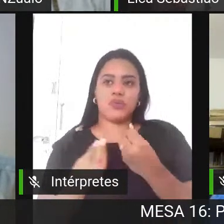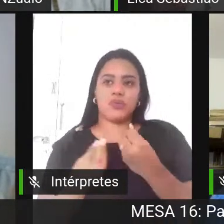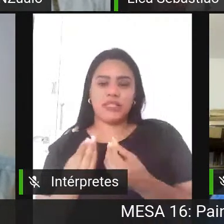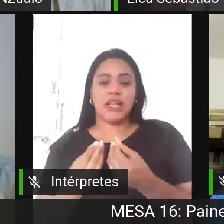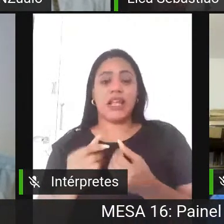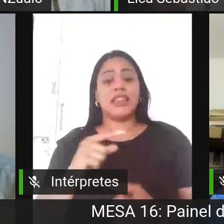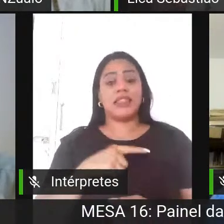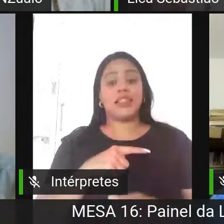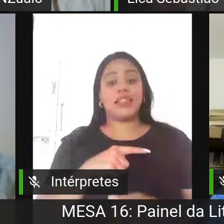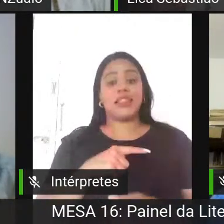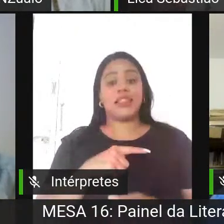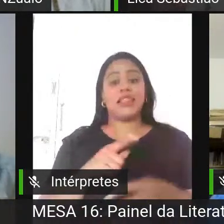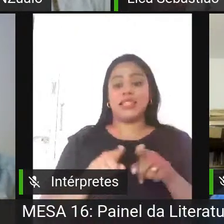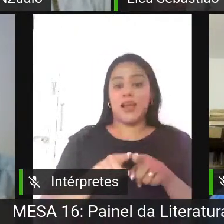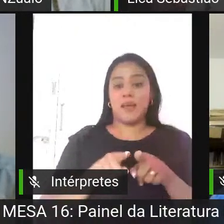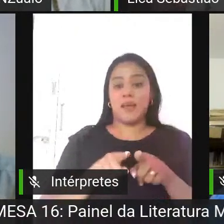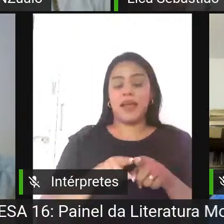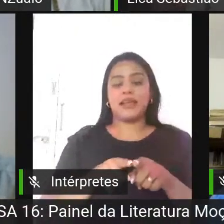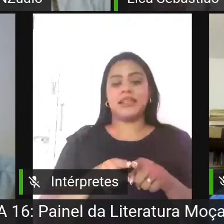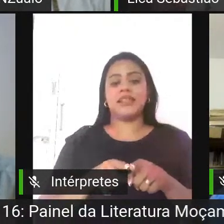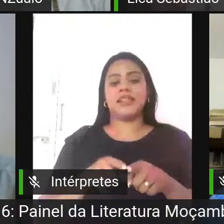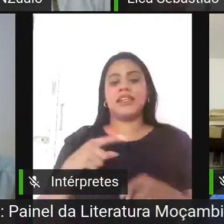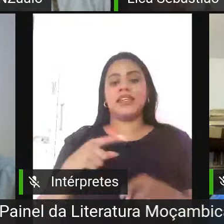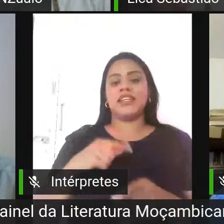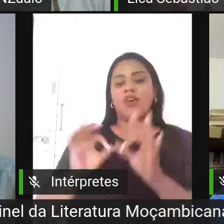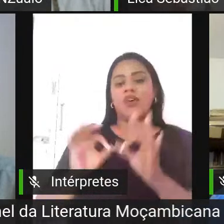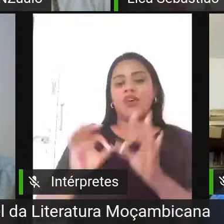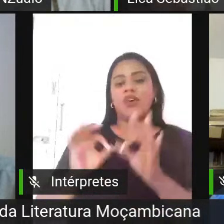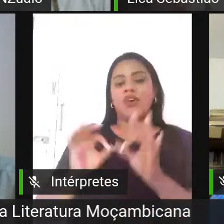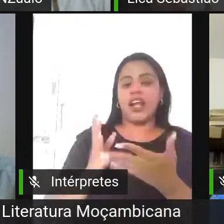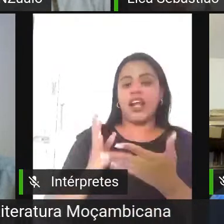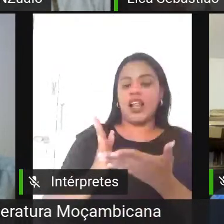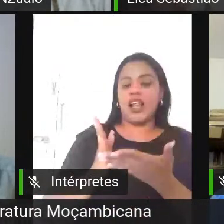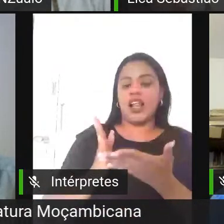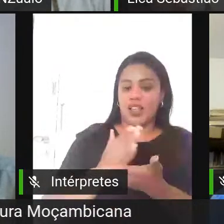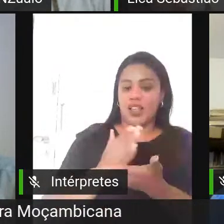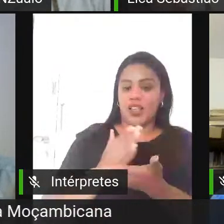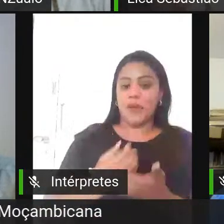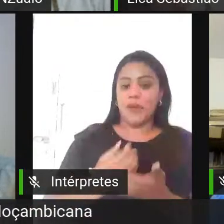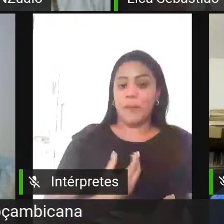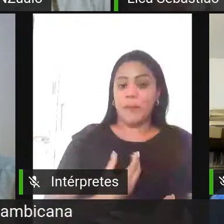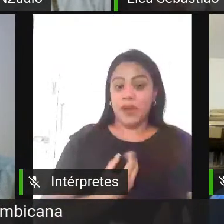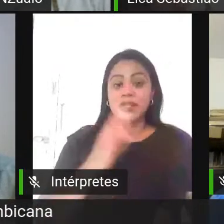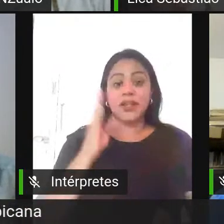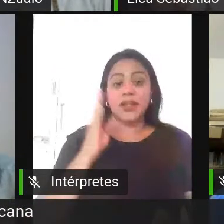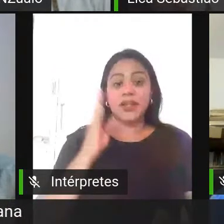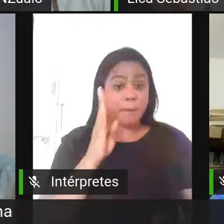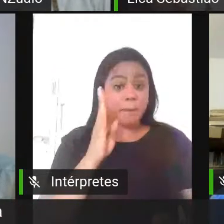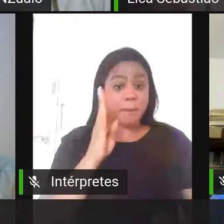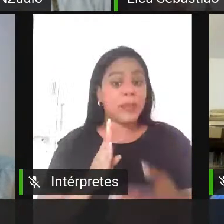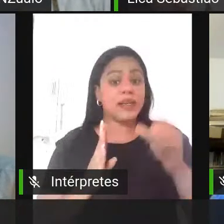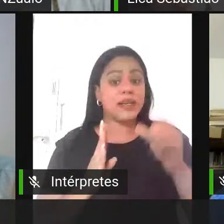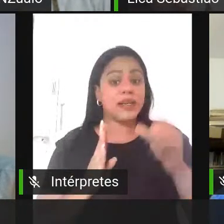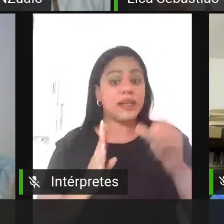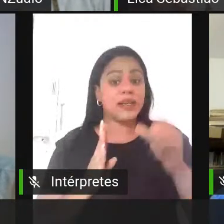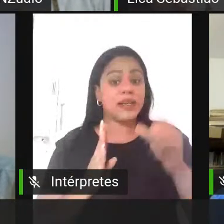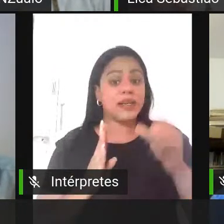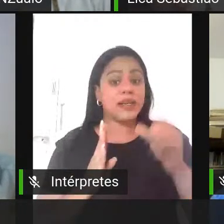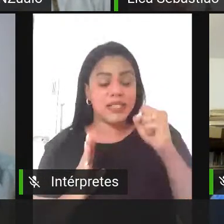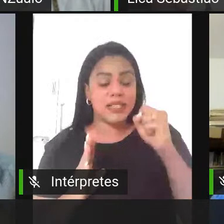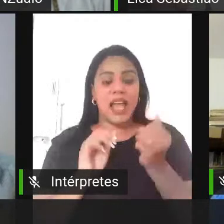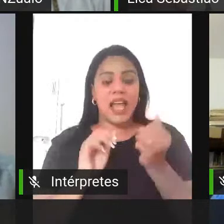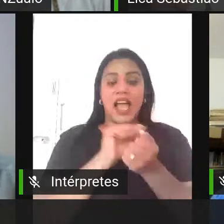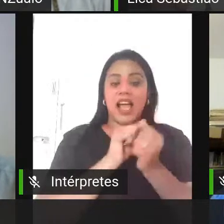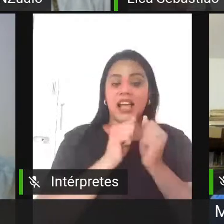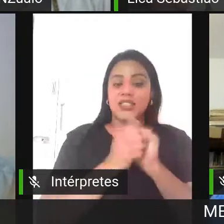poesia também publicados, inclusive no Brasil, pela Capulana e artista plástica também. Temos Carlos Oswaldo, né, o homem do